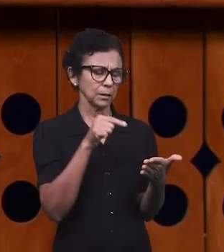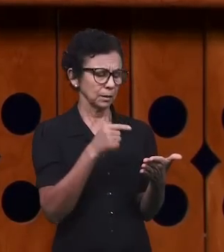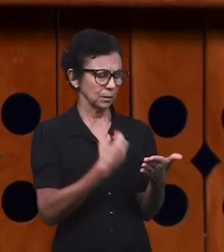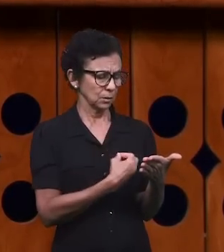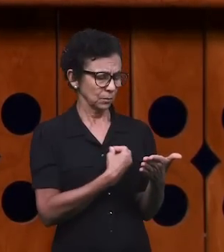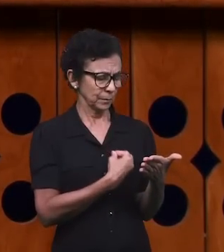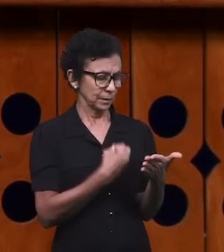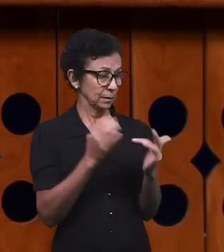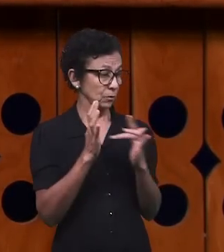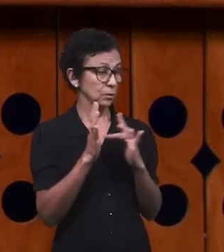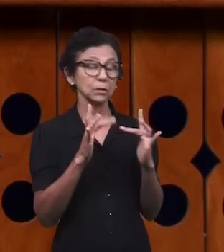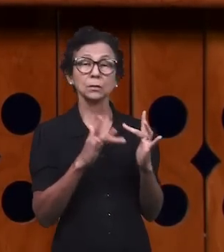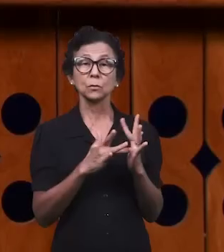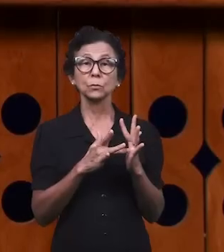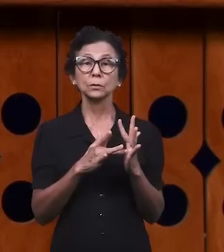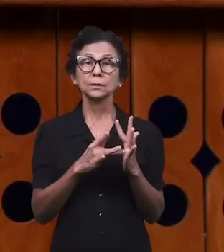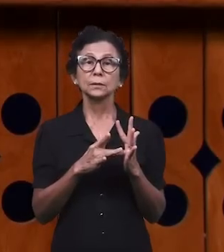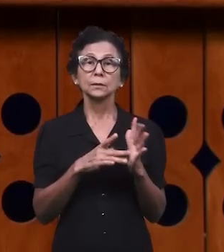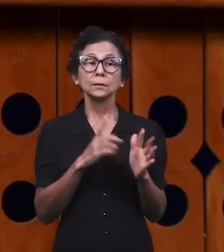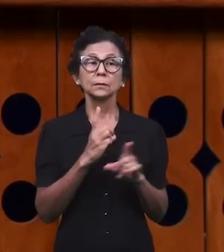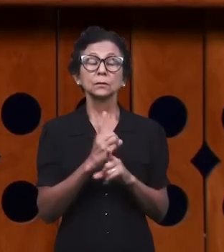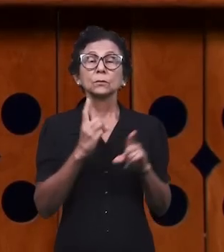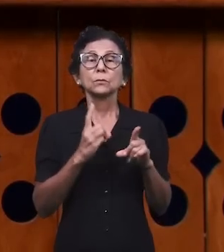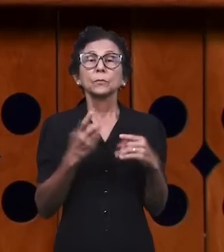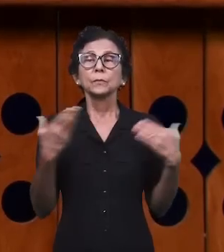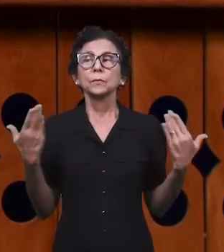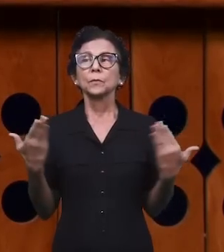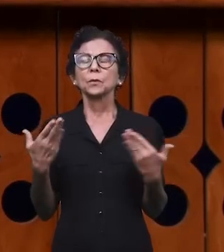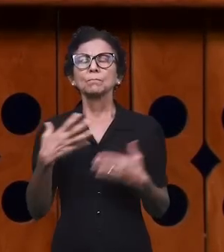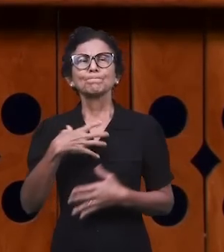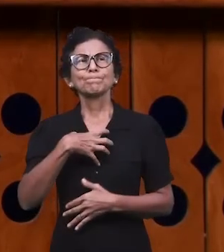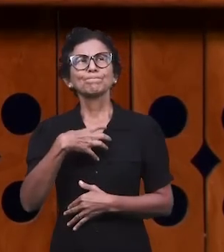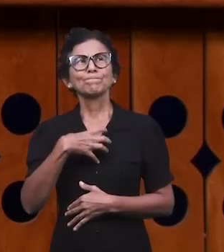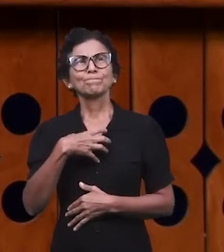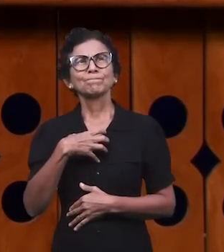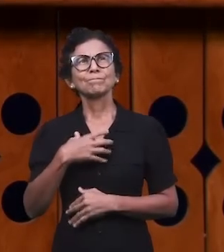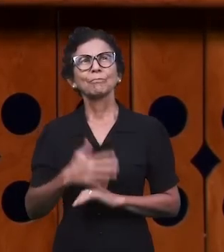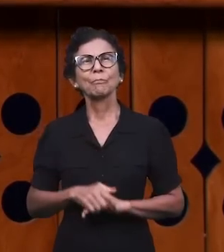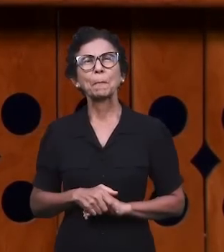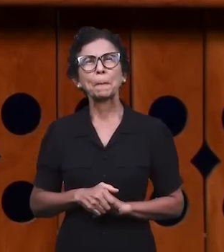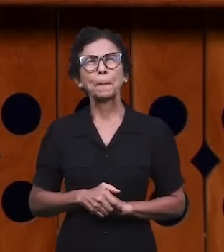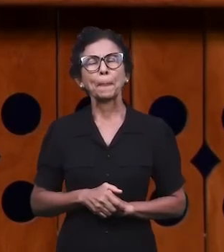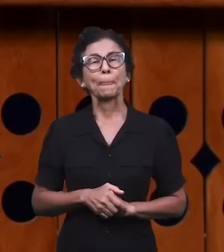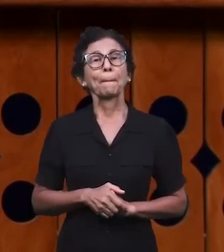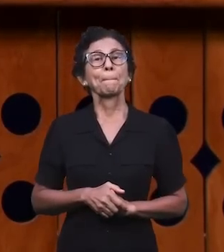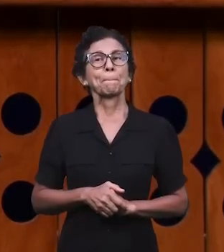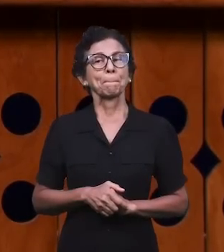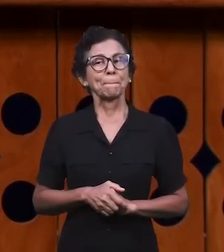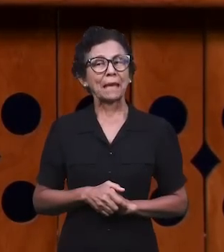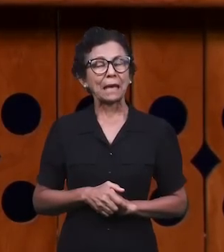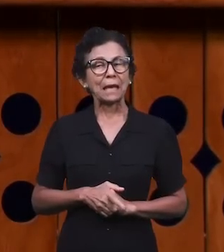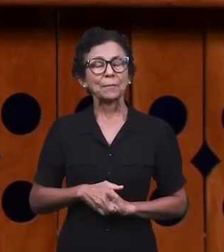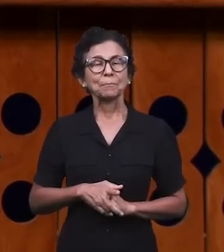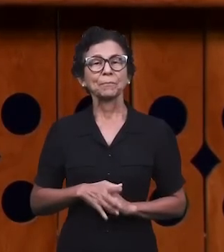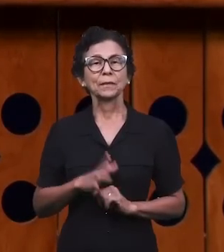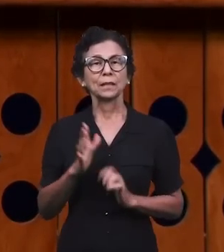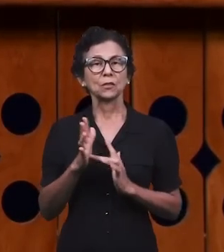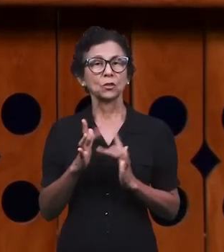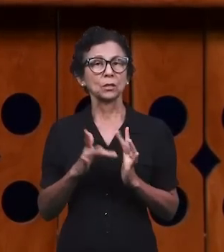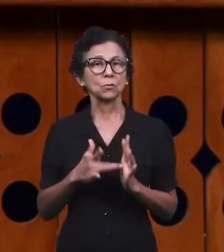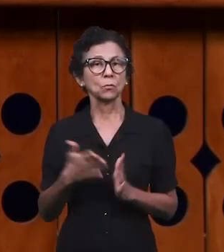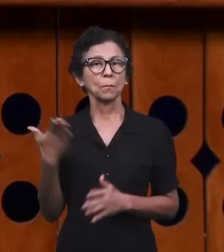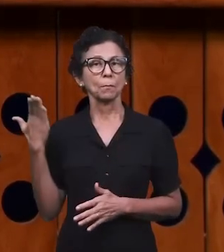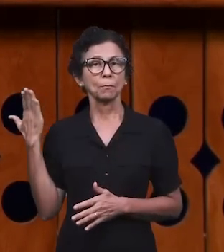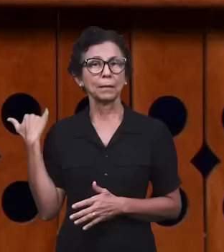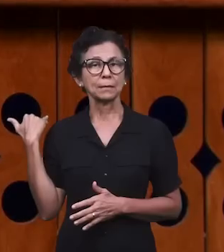presente, o que traz para mim isso hoje no meu coração é uma certeza que Ele era, Ele é e continua